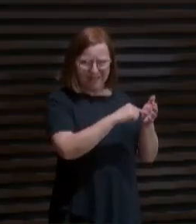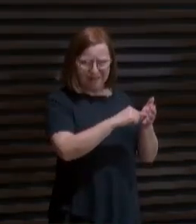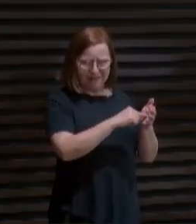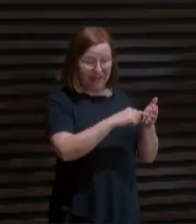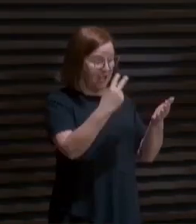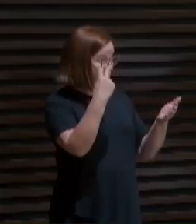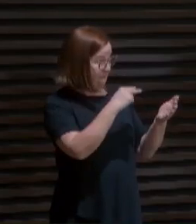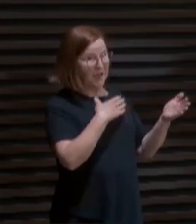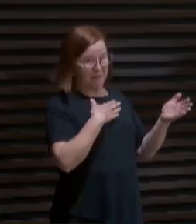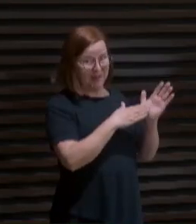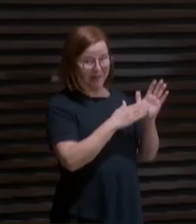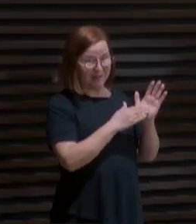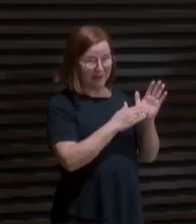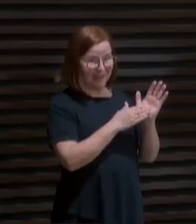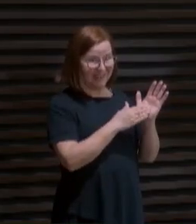minhas mãos,